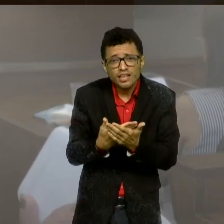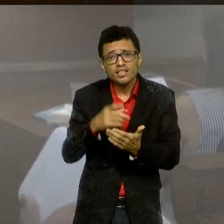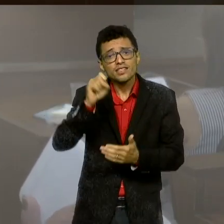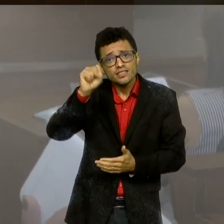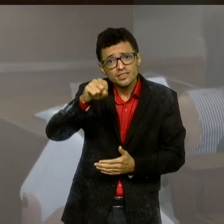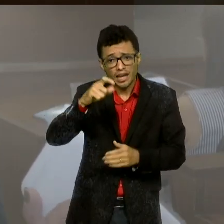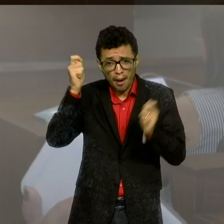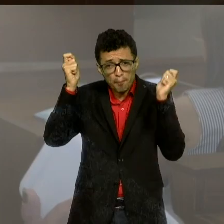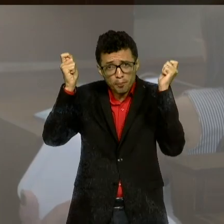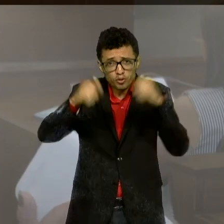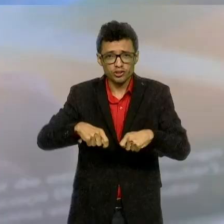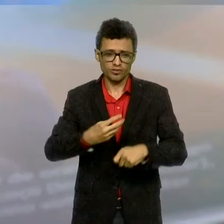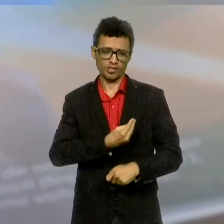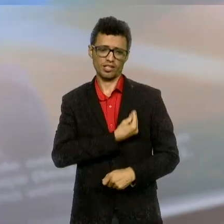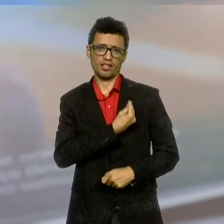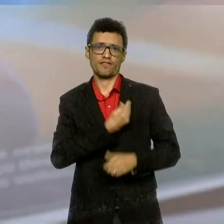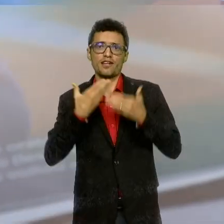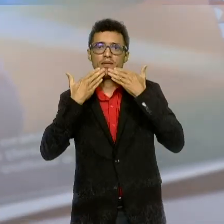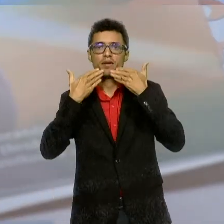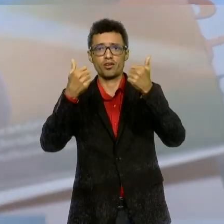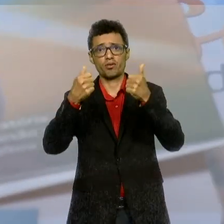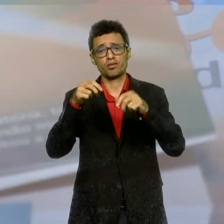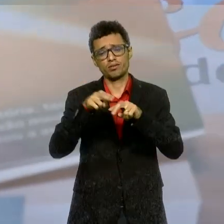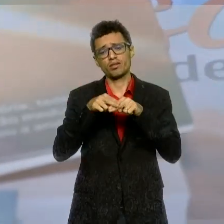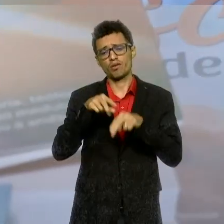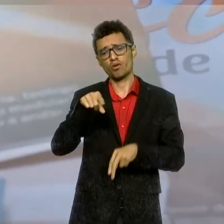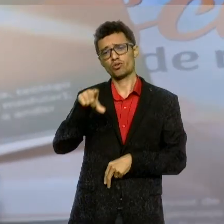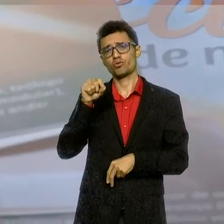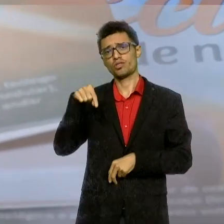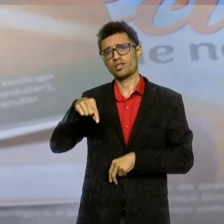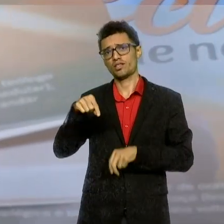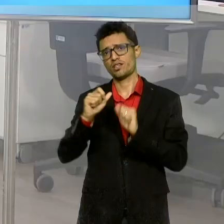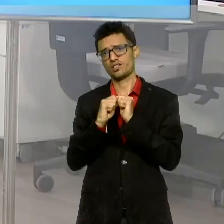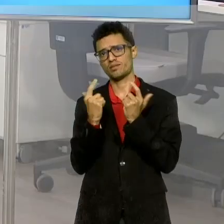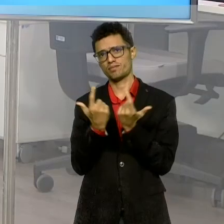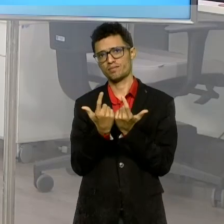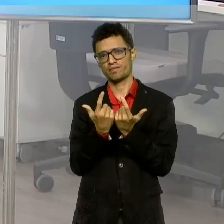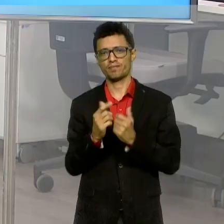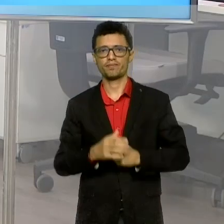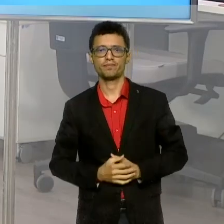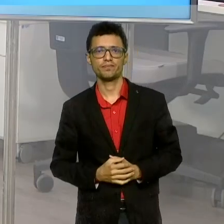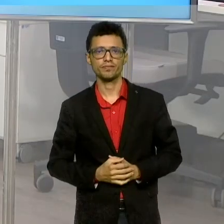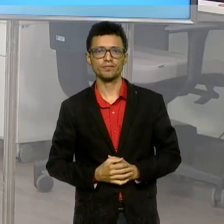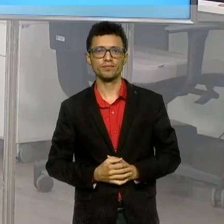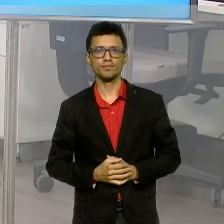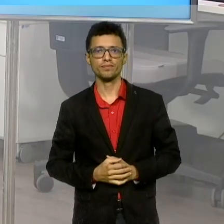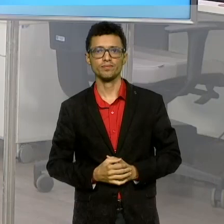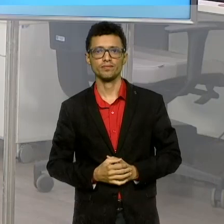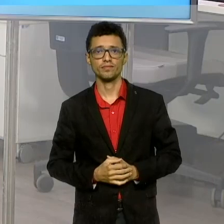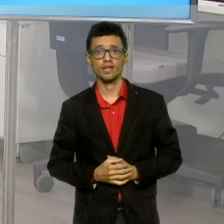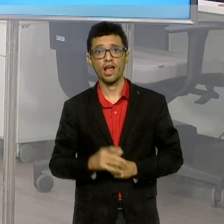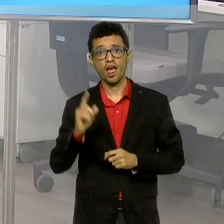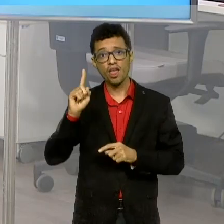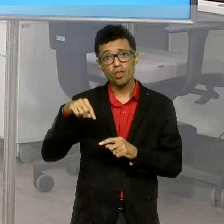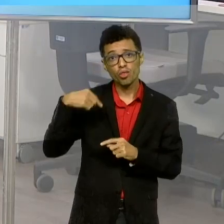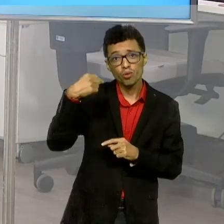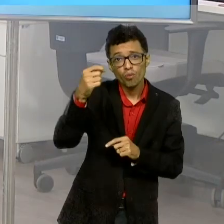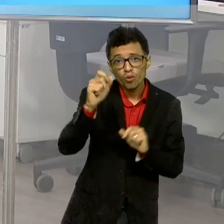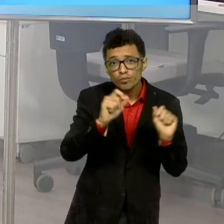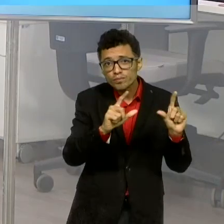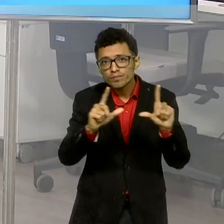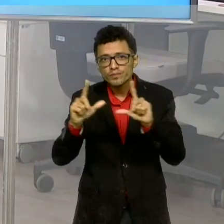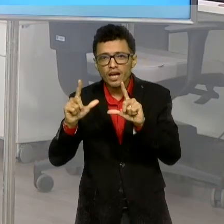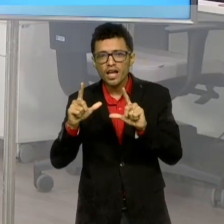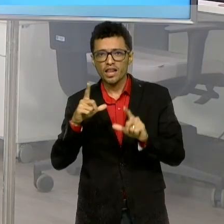uma vida melhor então por essa razão escolhi a Assembleia Legislativa e veja no próximo bloco estudantes do